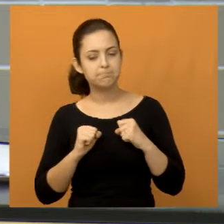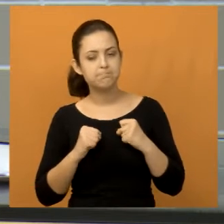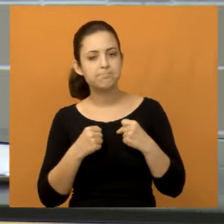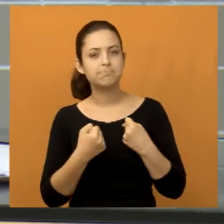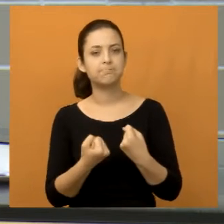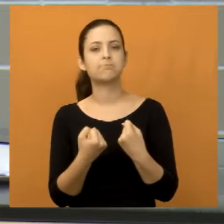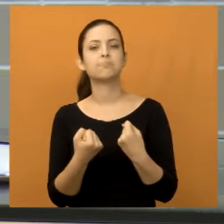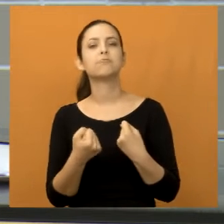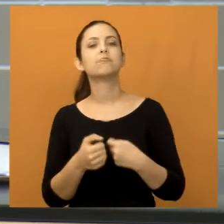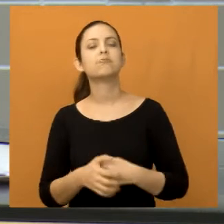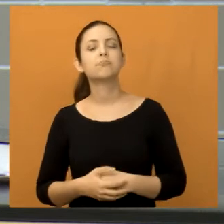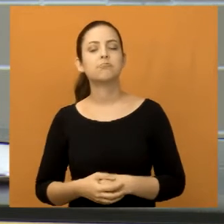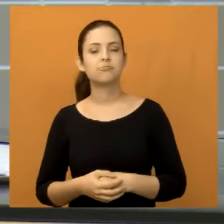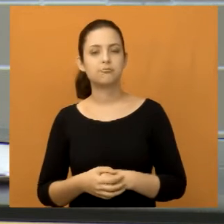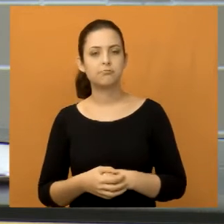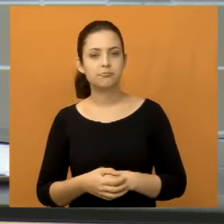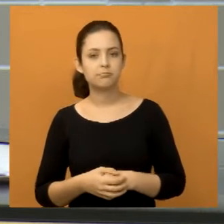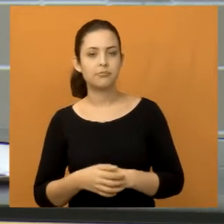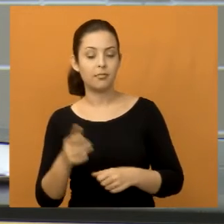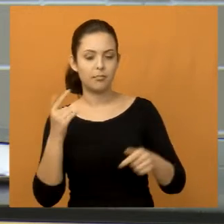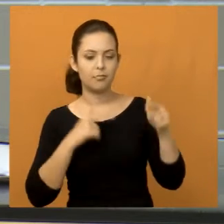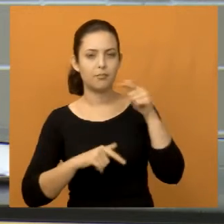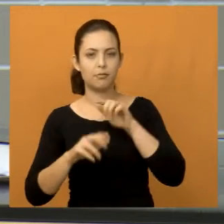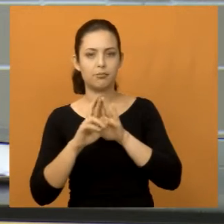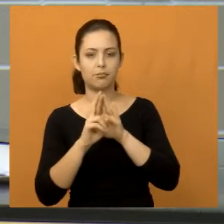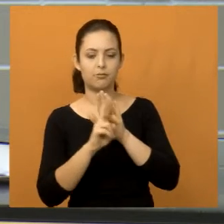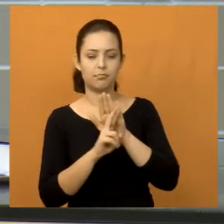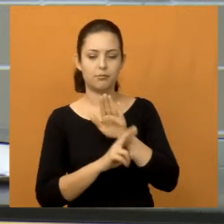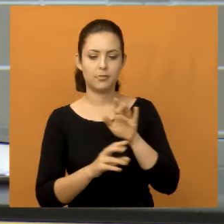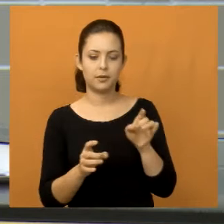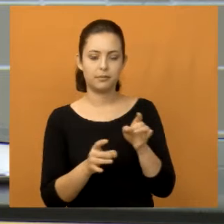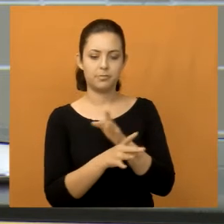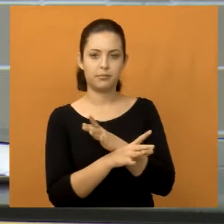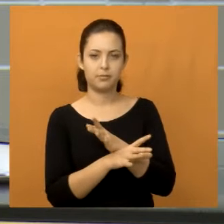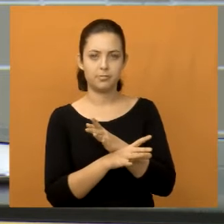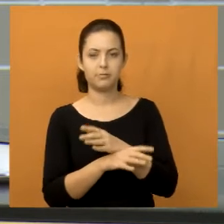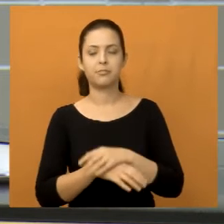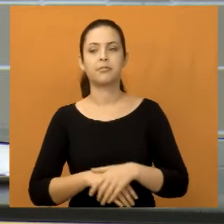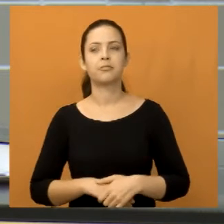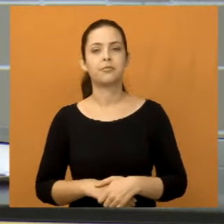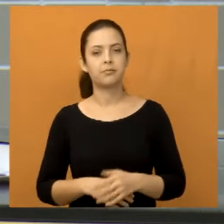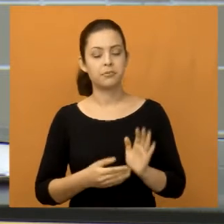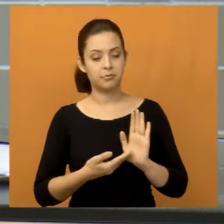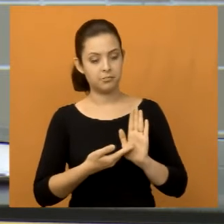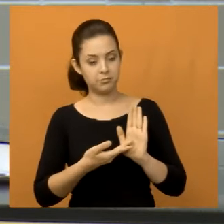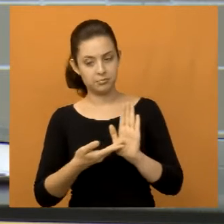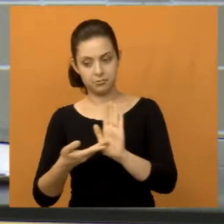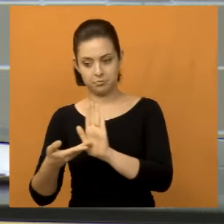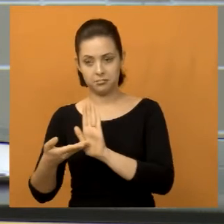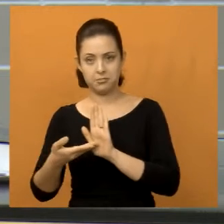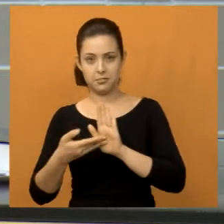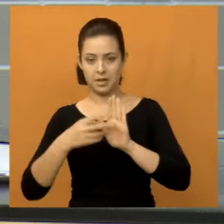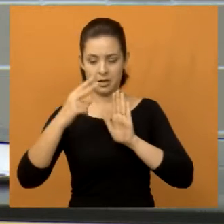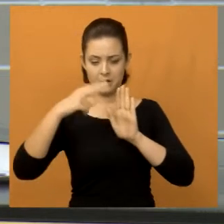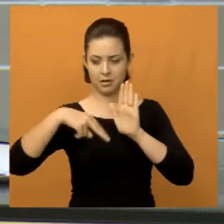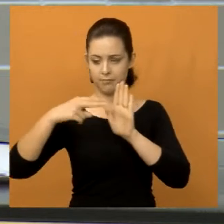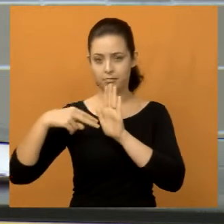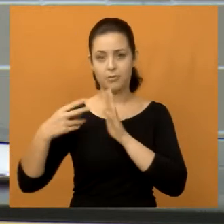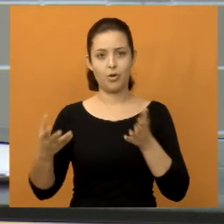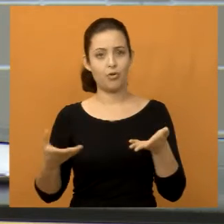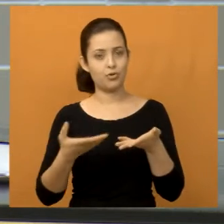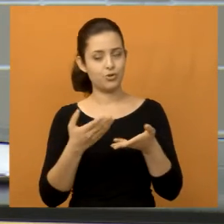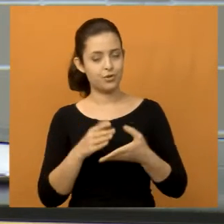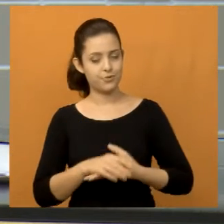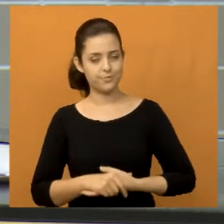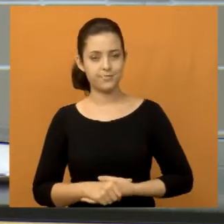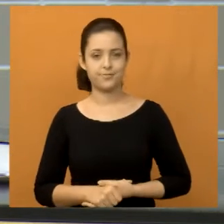esforçaram para que esse relatório pudesse estar sendo exposto e lido na manhã desse